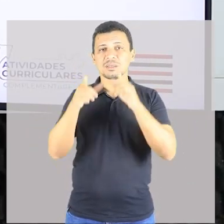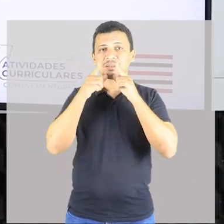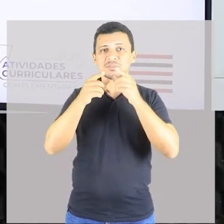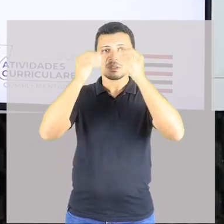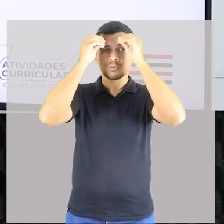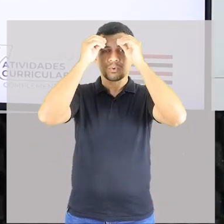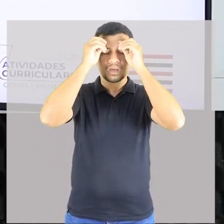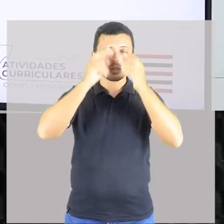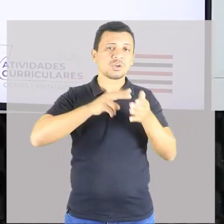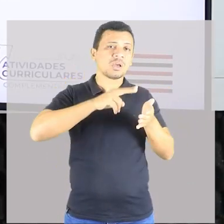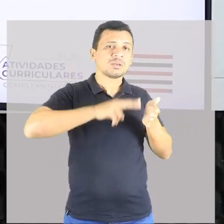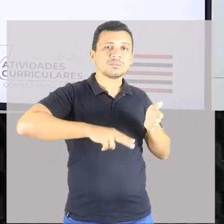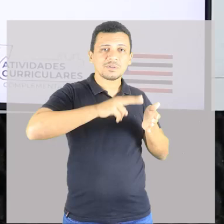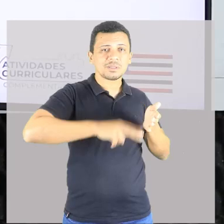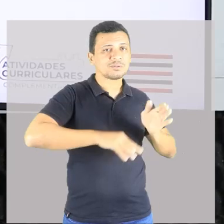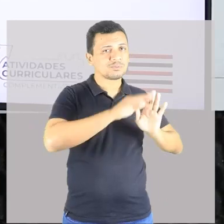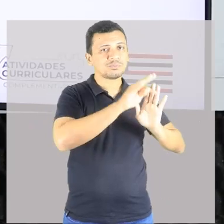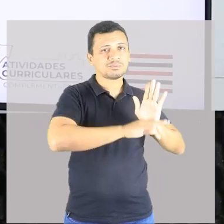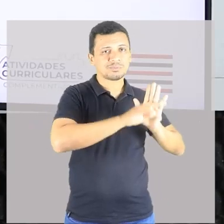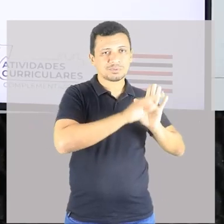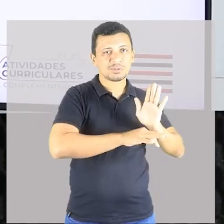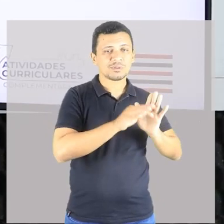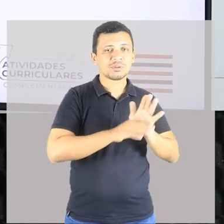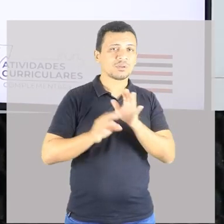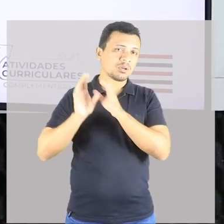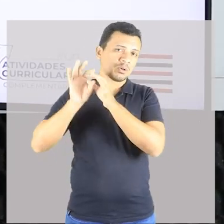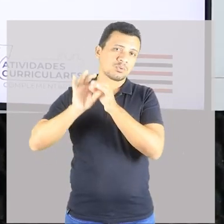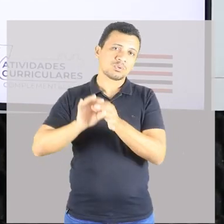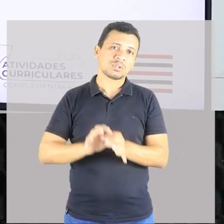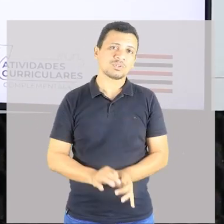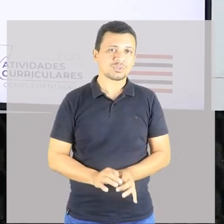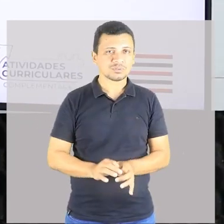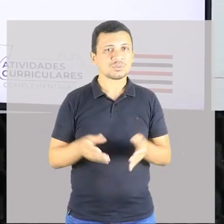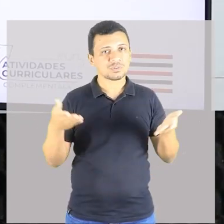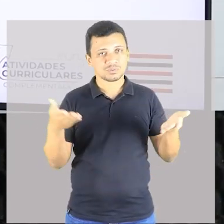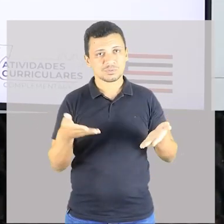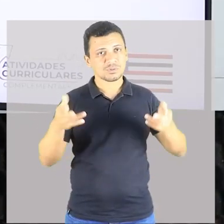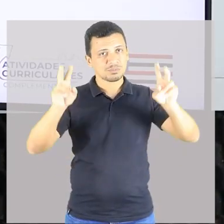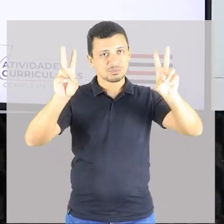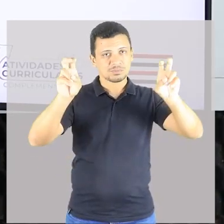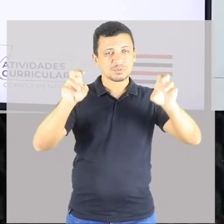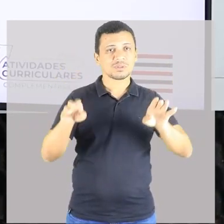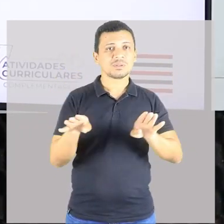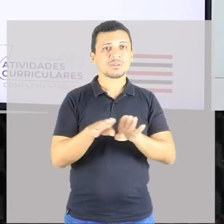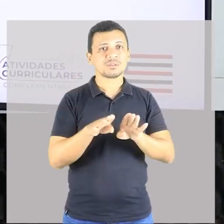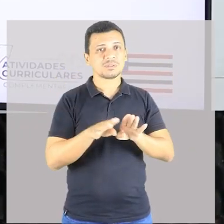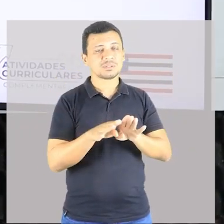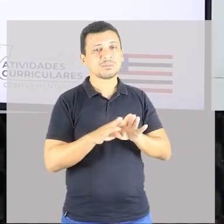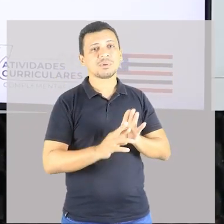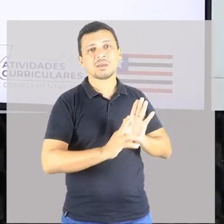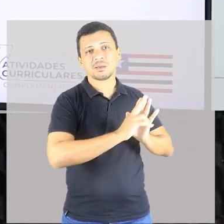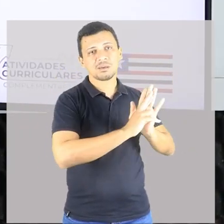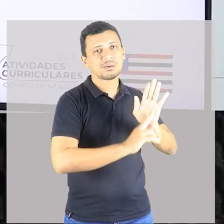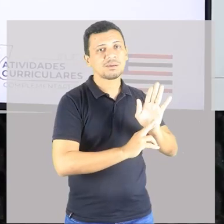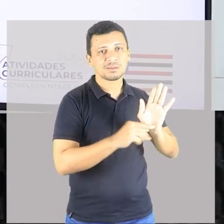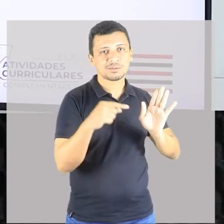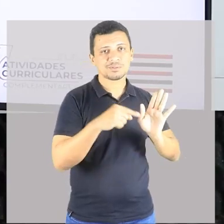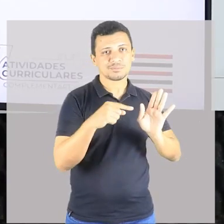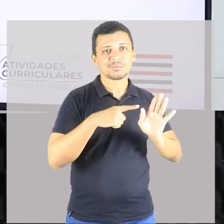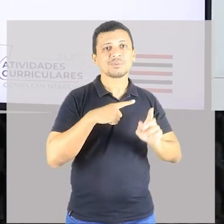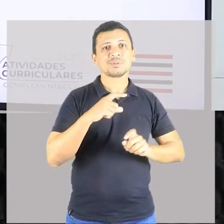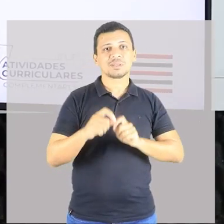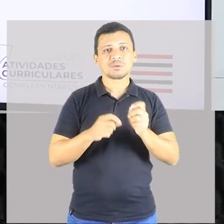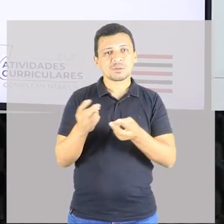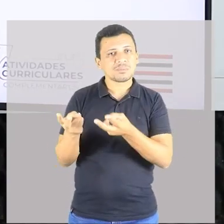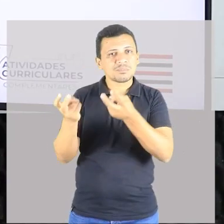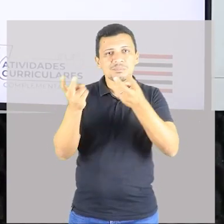de texto, sempre contextualiza com atualidades, tá certo? As redações muitas vezes se influenciam a partir da